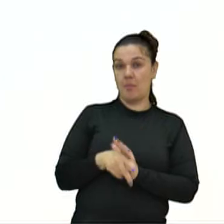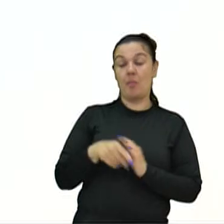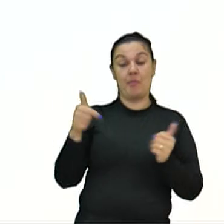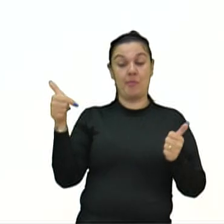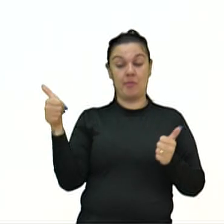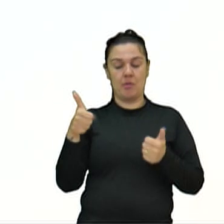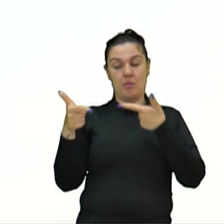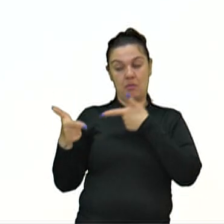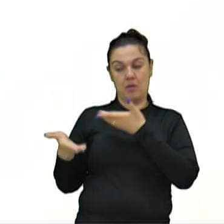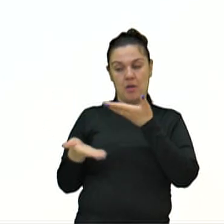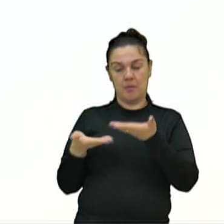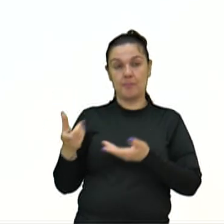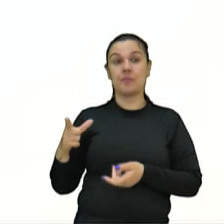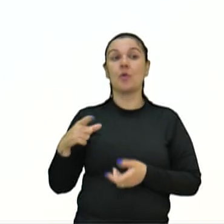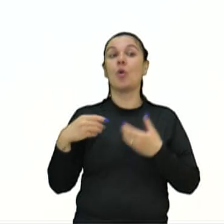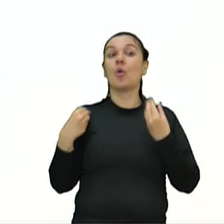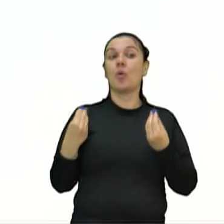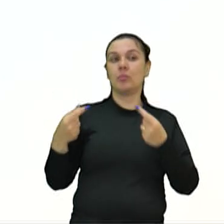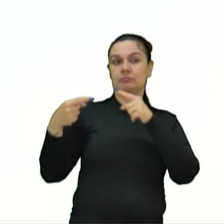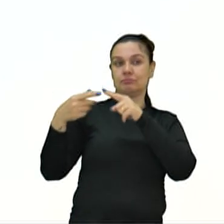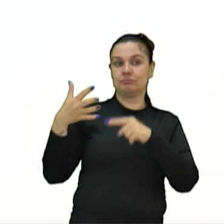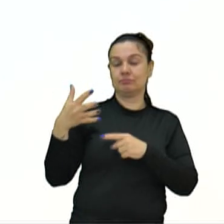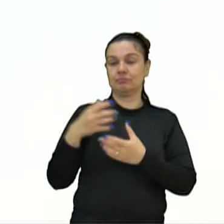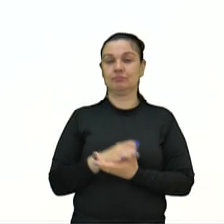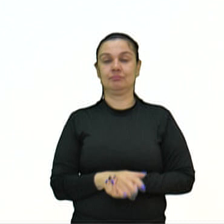heterótrofa, o primeiro ser vivo era como?